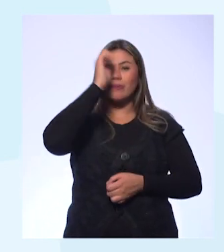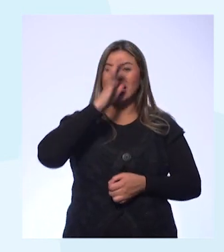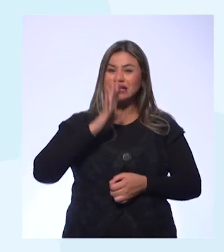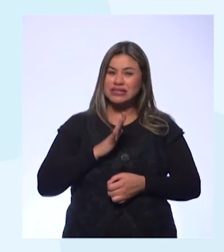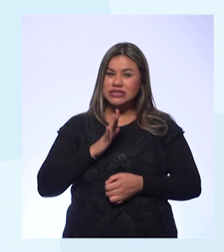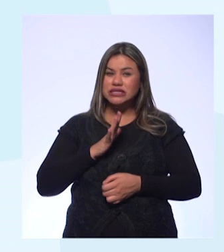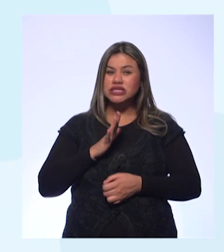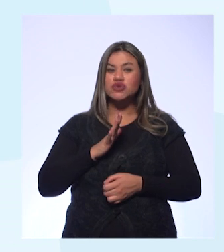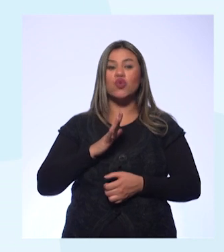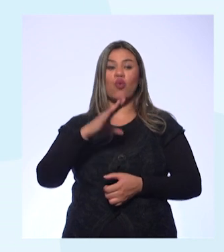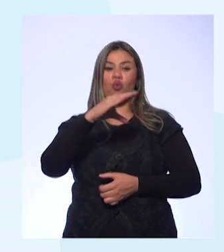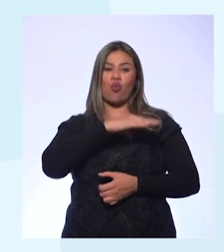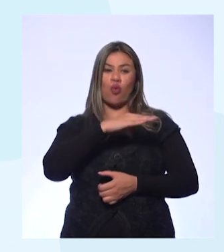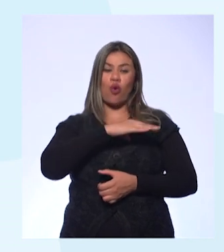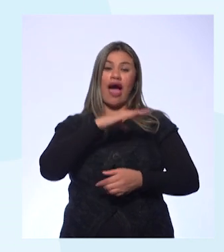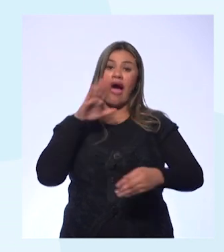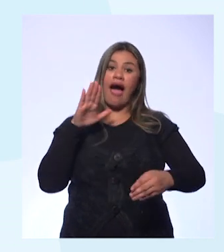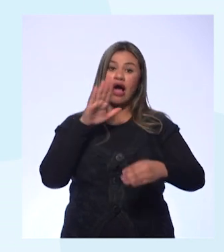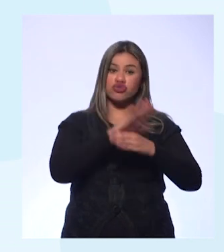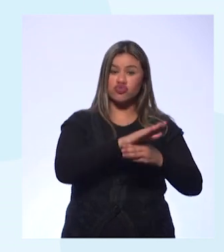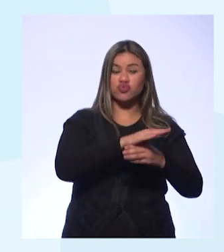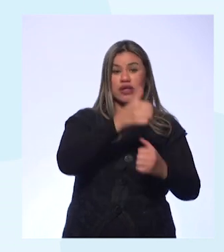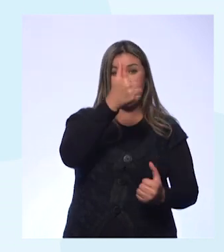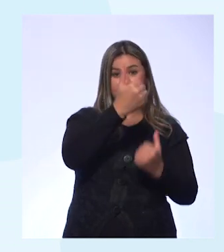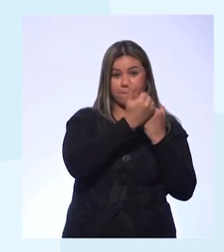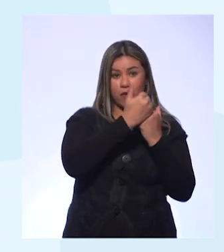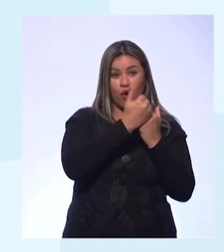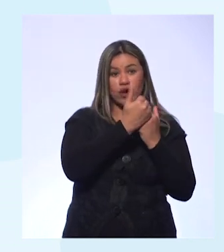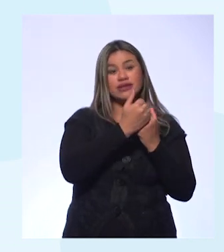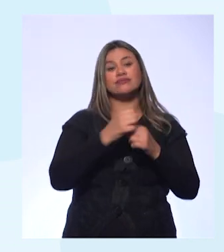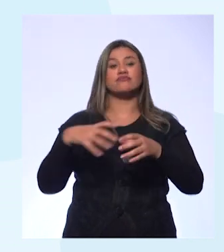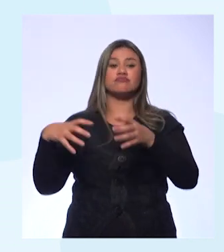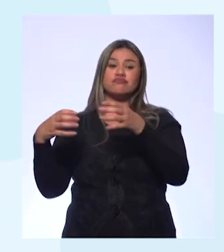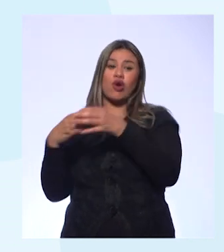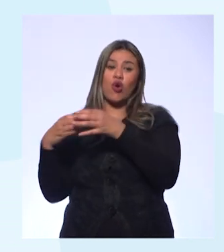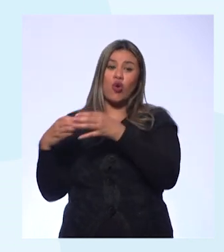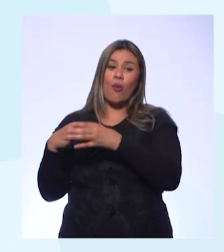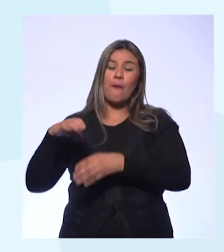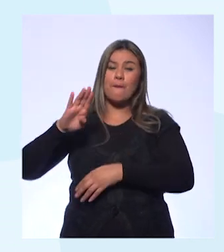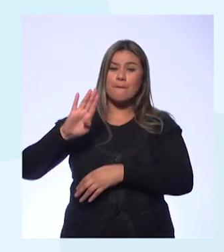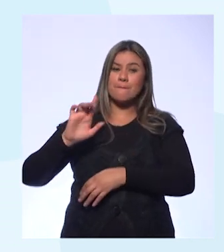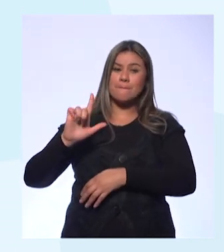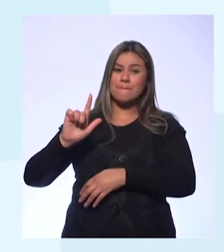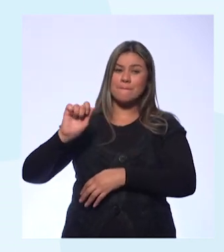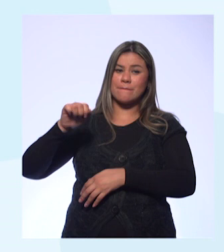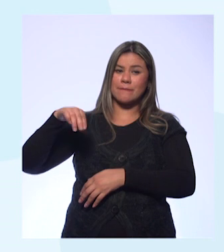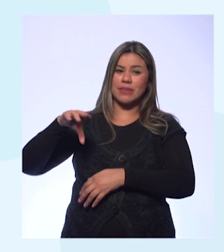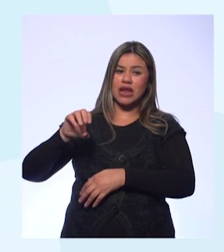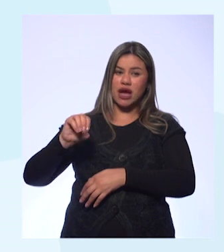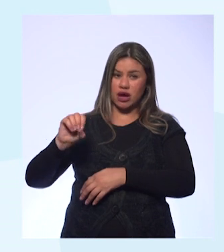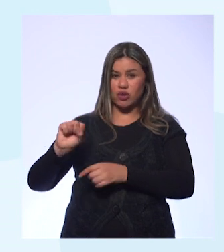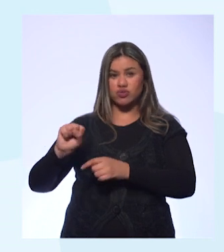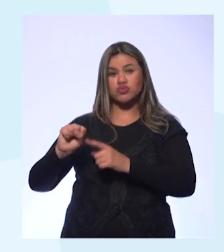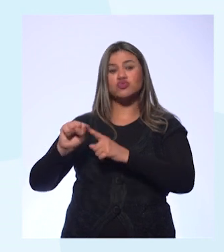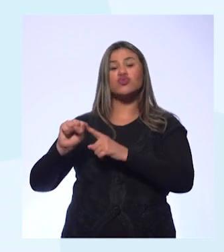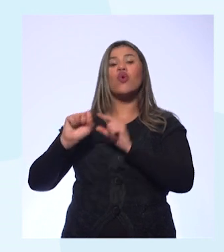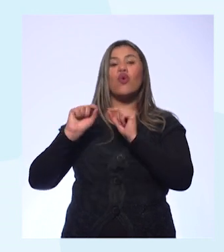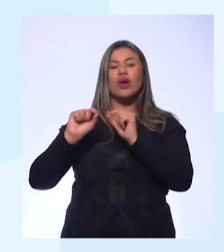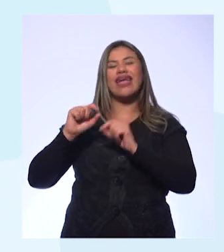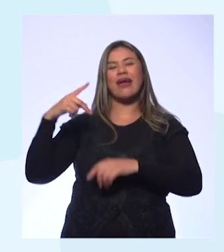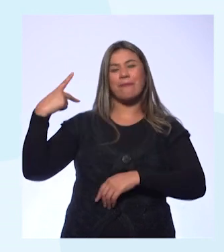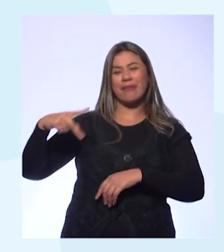aquelas intenções dos bancos que favoreciam a muito a questão Paraguaia que era ter